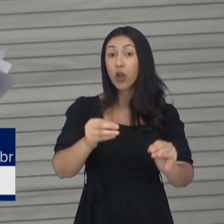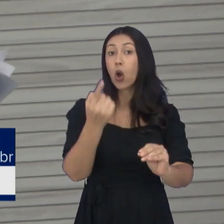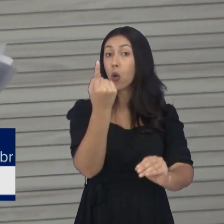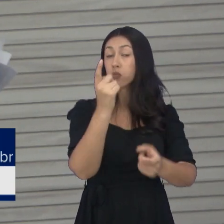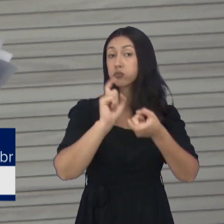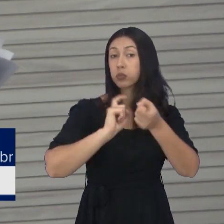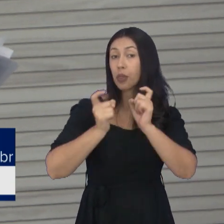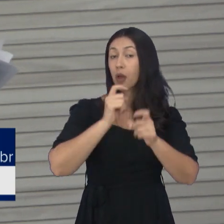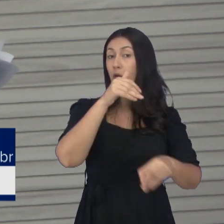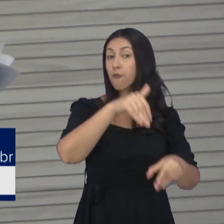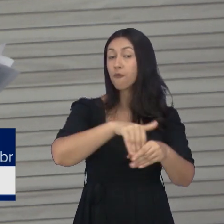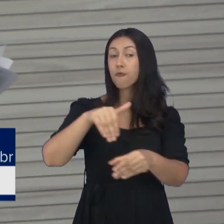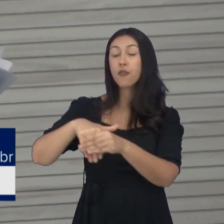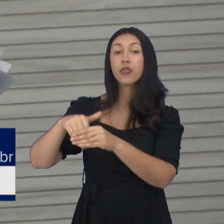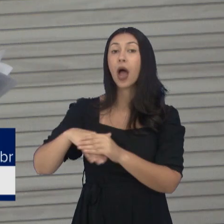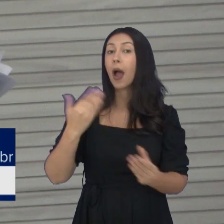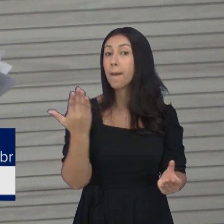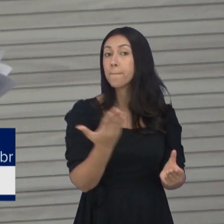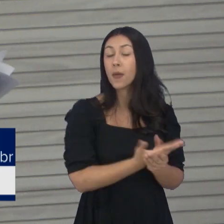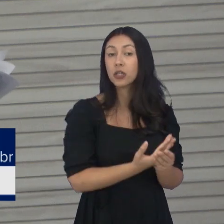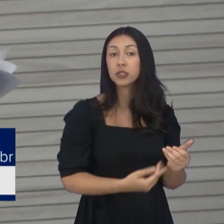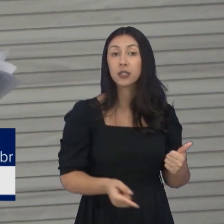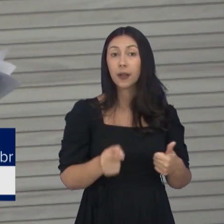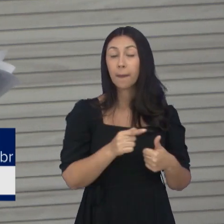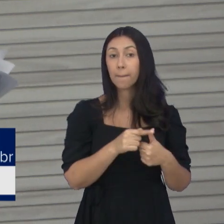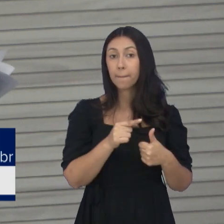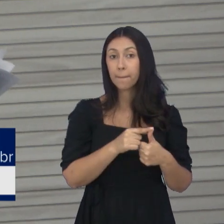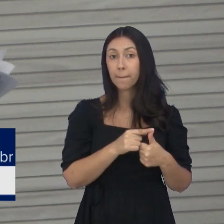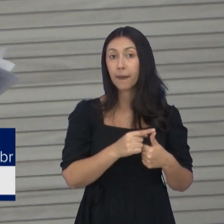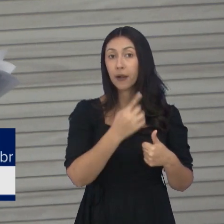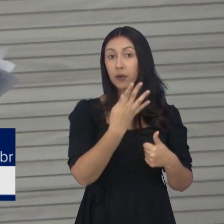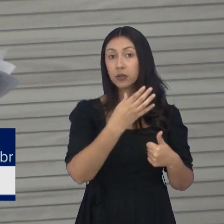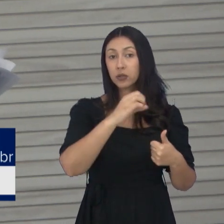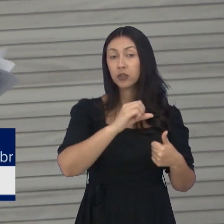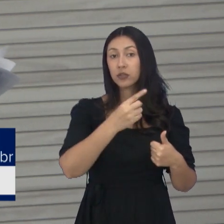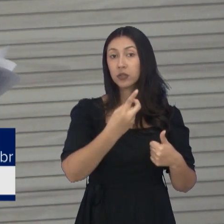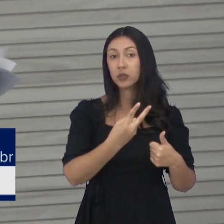sessão dos seguintes processos: processo